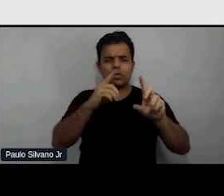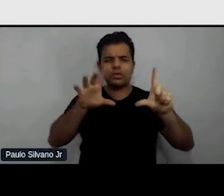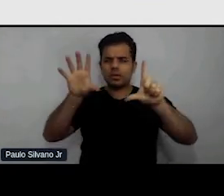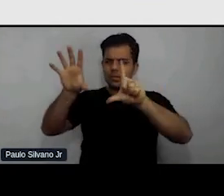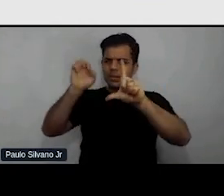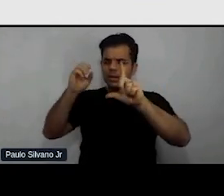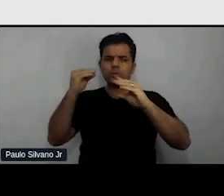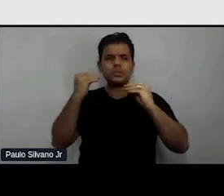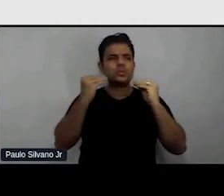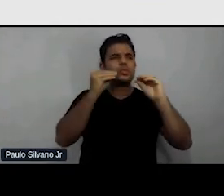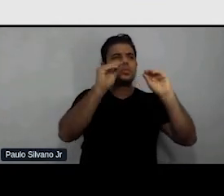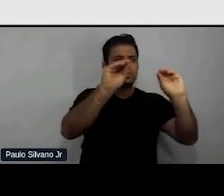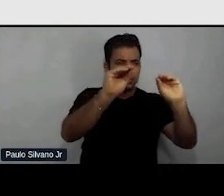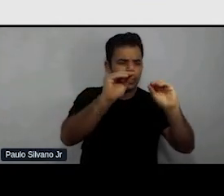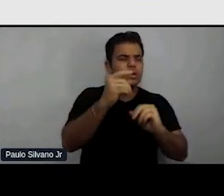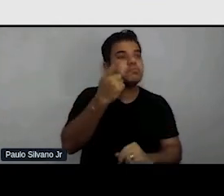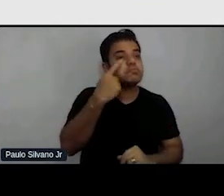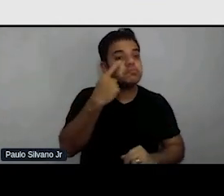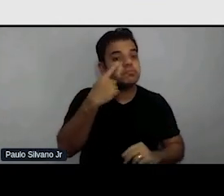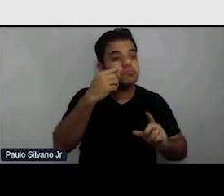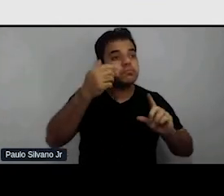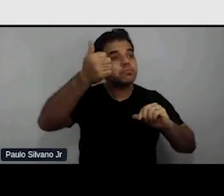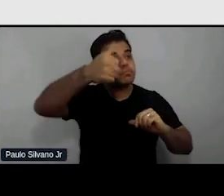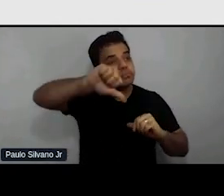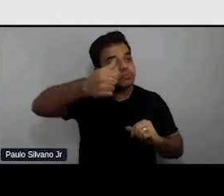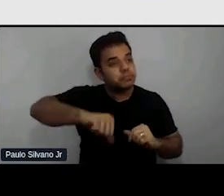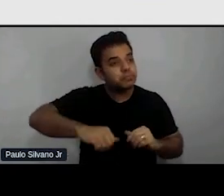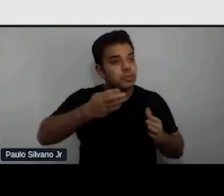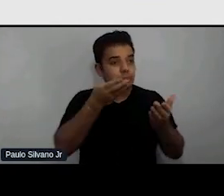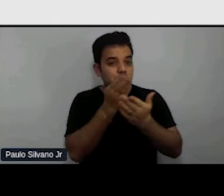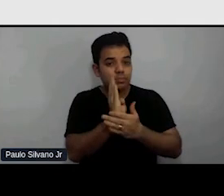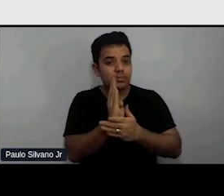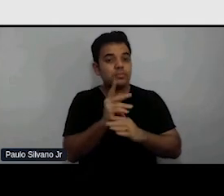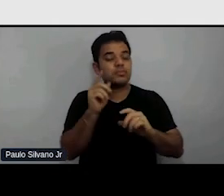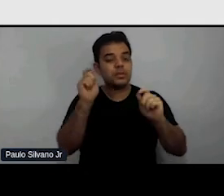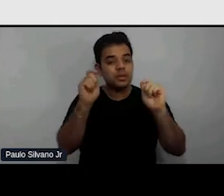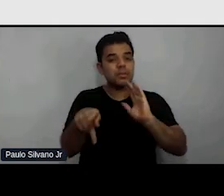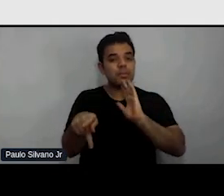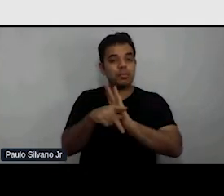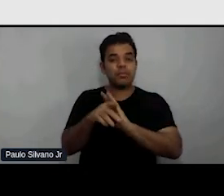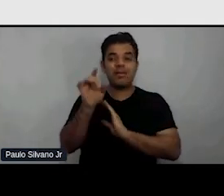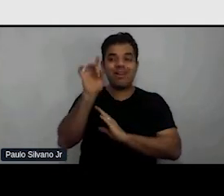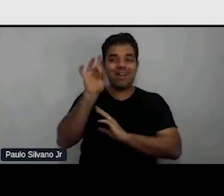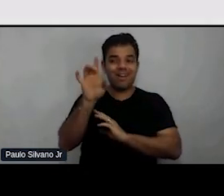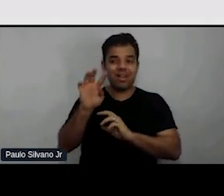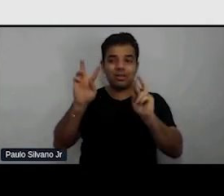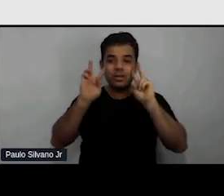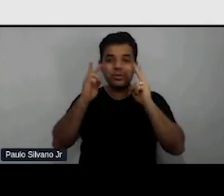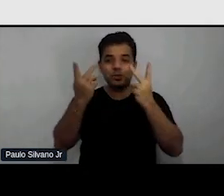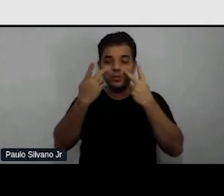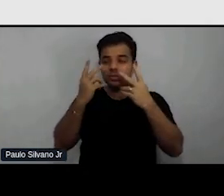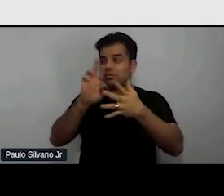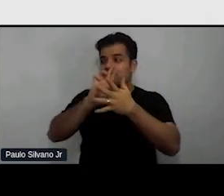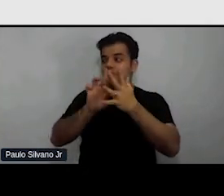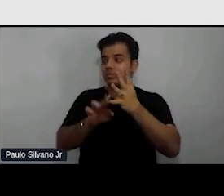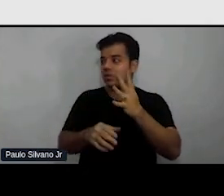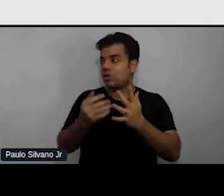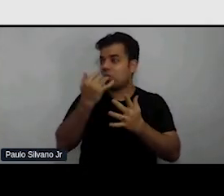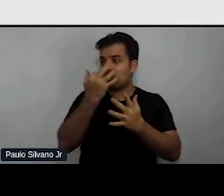colocar ali seu dashboard e ver como ele ficaria para cada tipo de daltonismo. Se tem cores que estão de